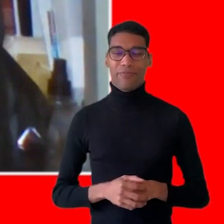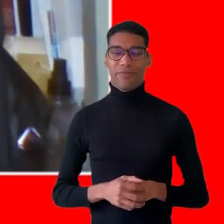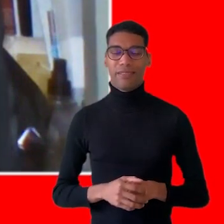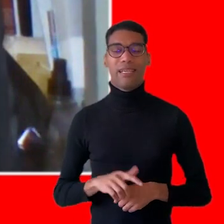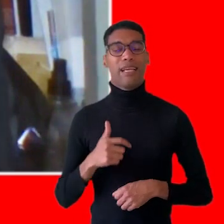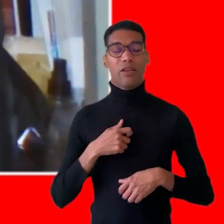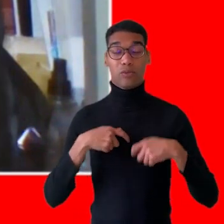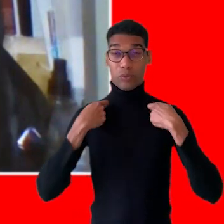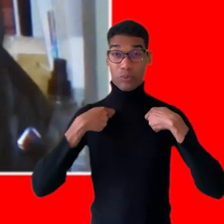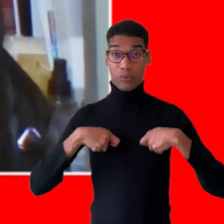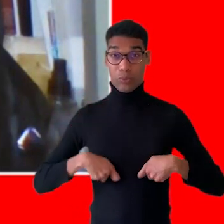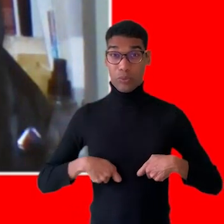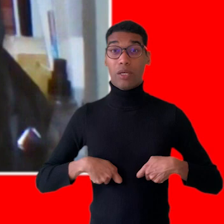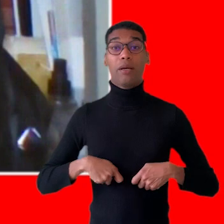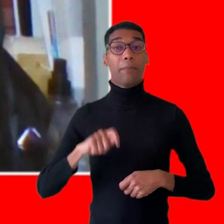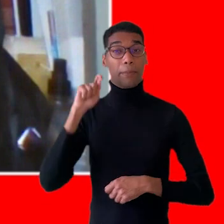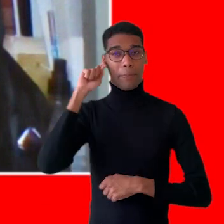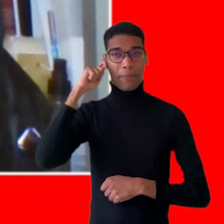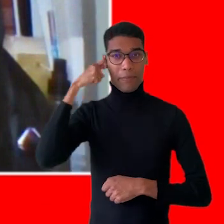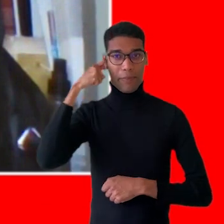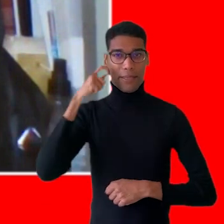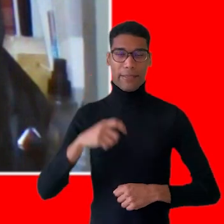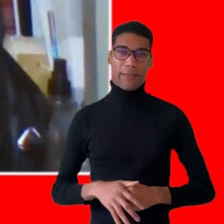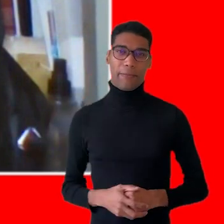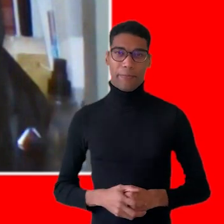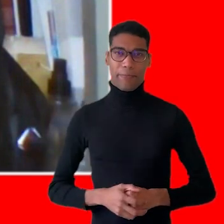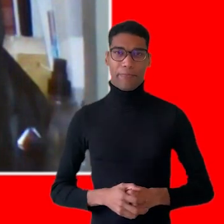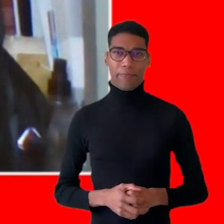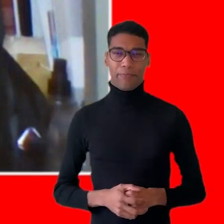E eu estou de blusa preta.